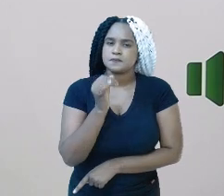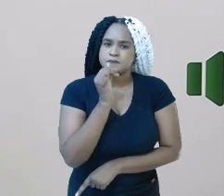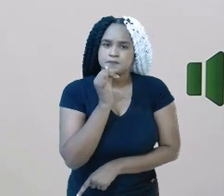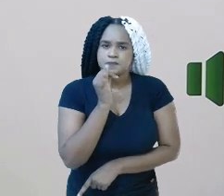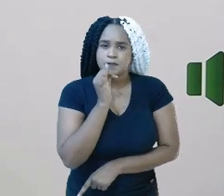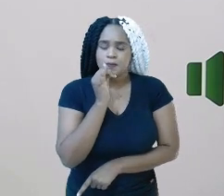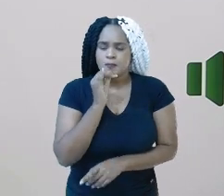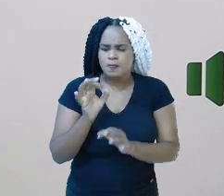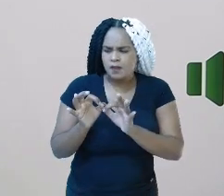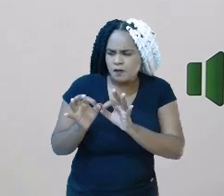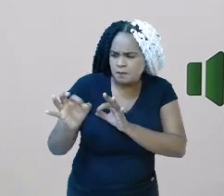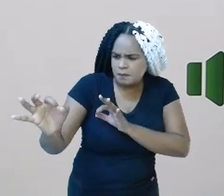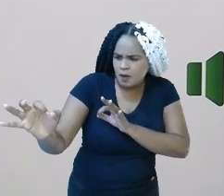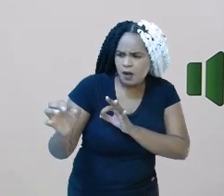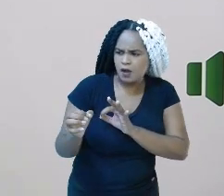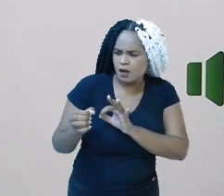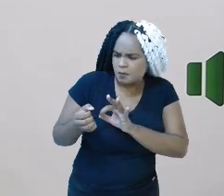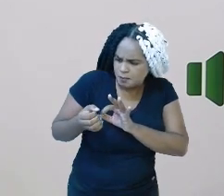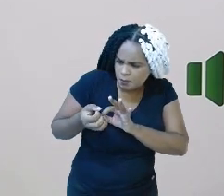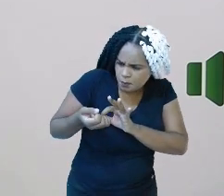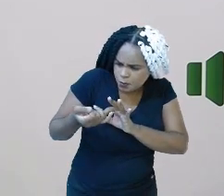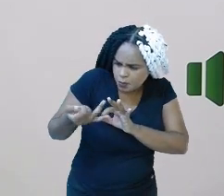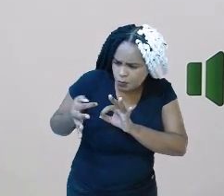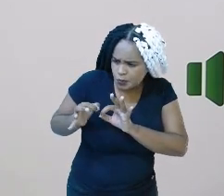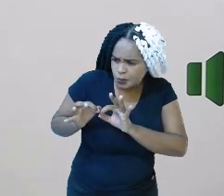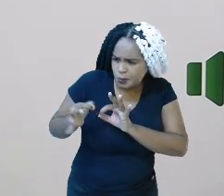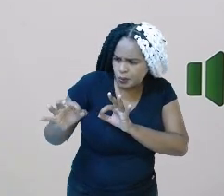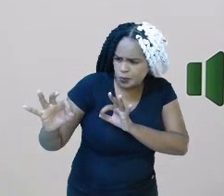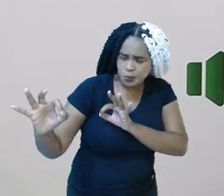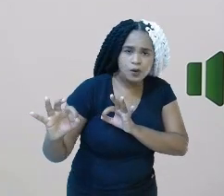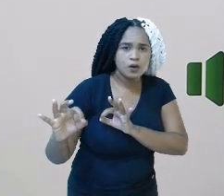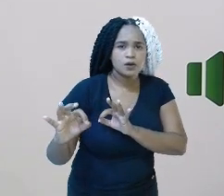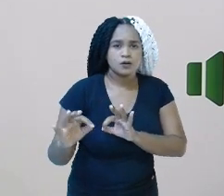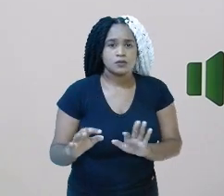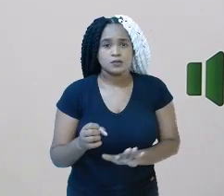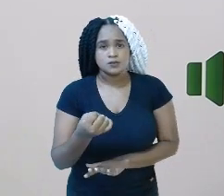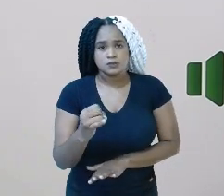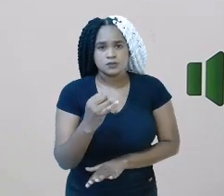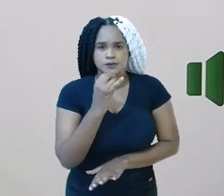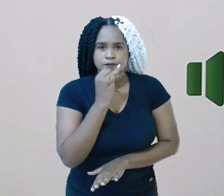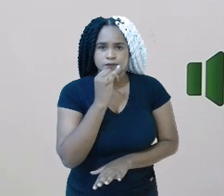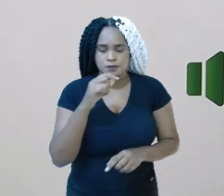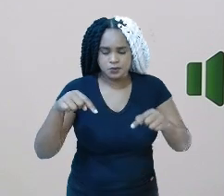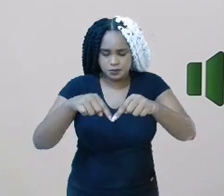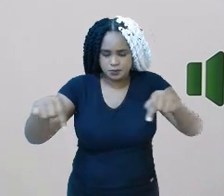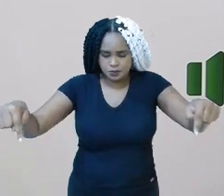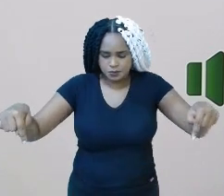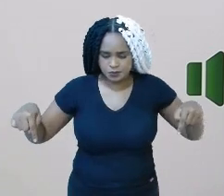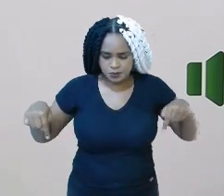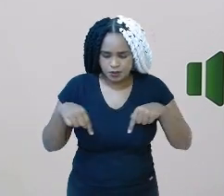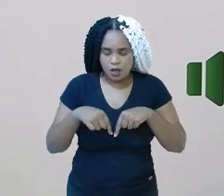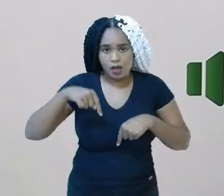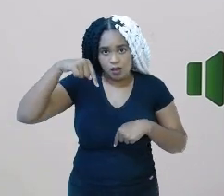grandes distâncias, eu te disse que se eu fosse medir o nosso estúdio, certamente eu encontraria